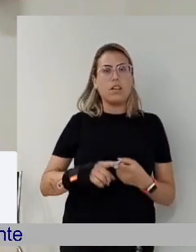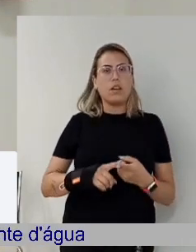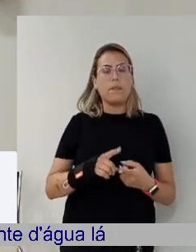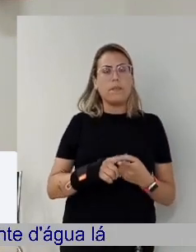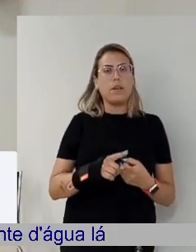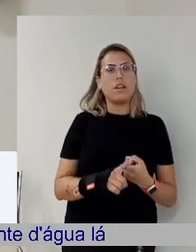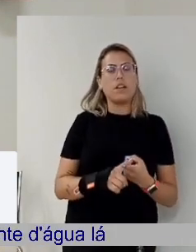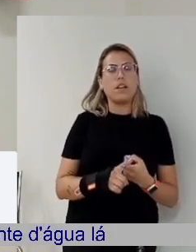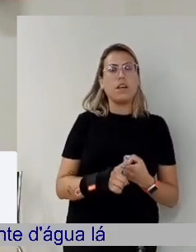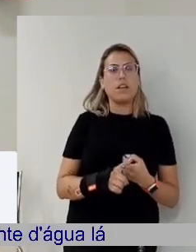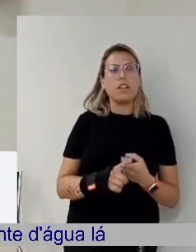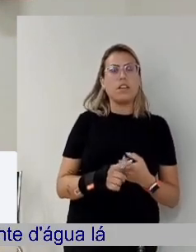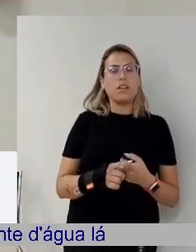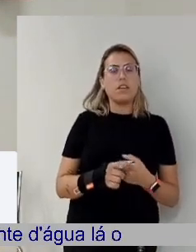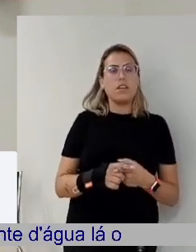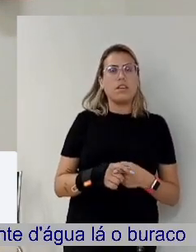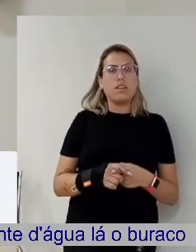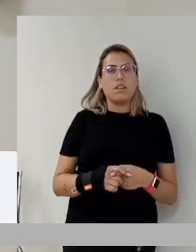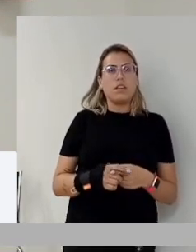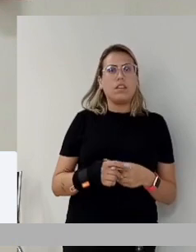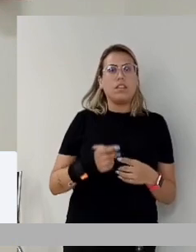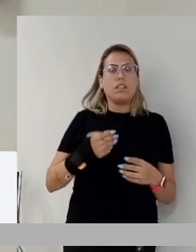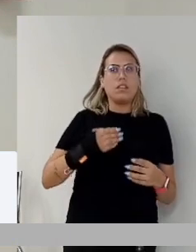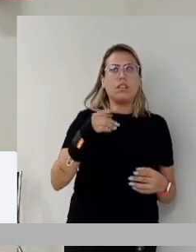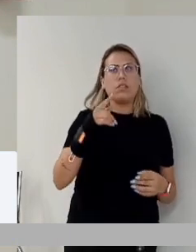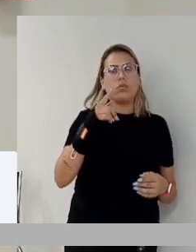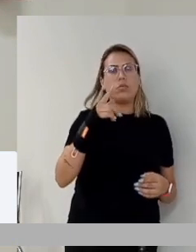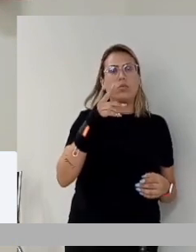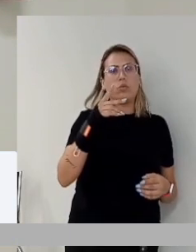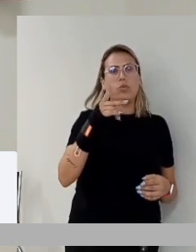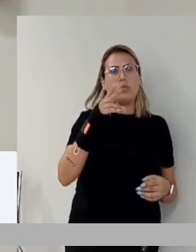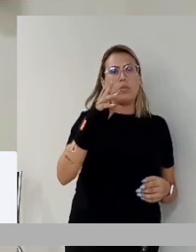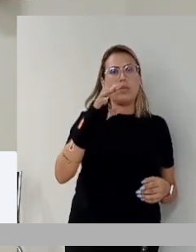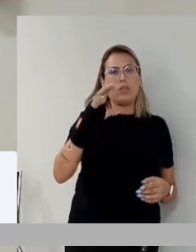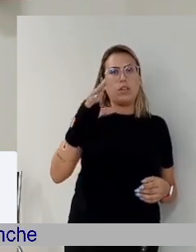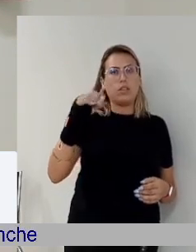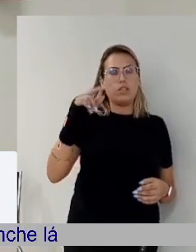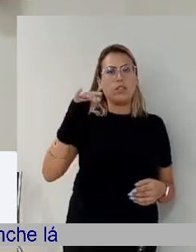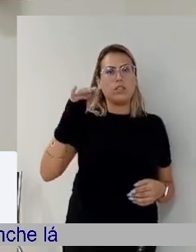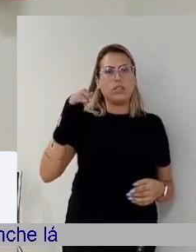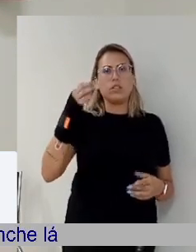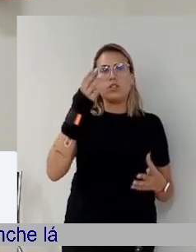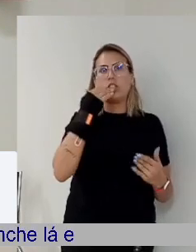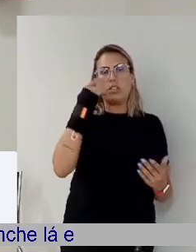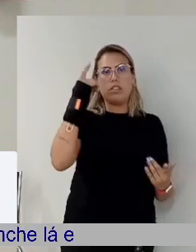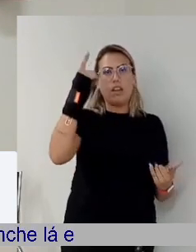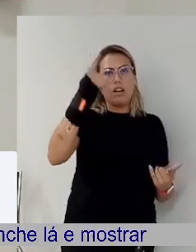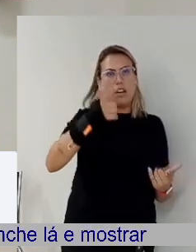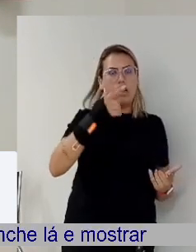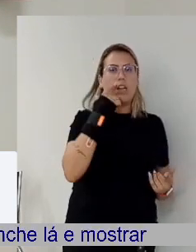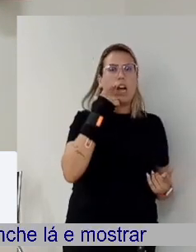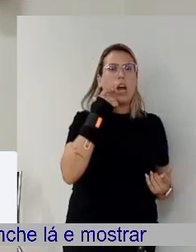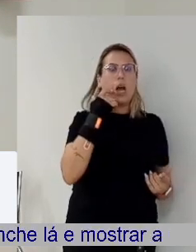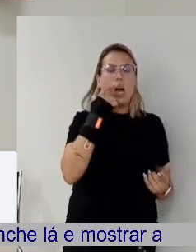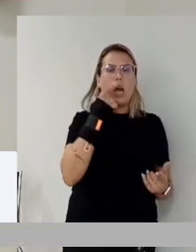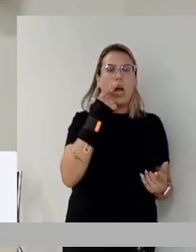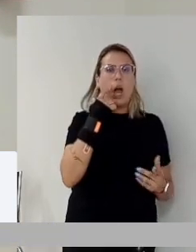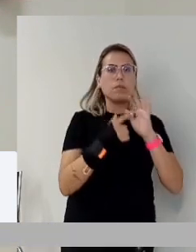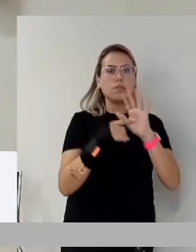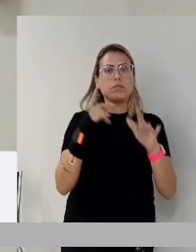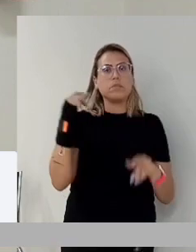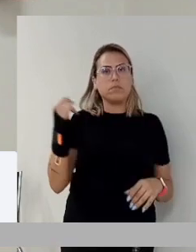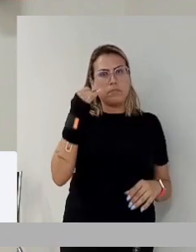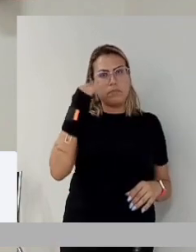a a o buraco da Gia para que possamos fazer um lanche lá e mostrar a importância